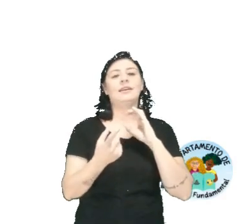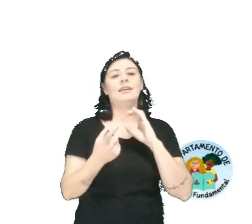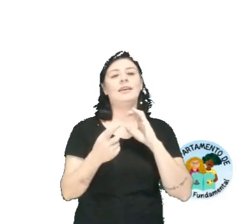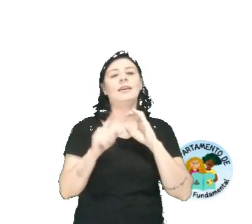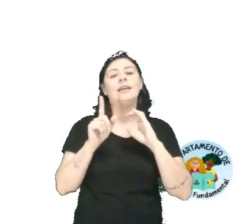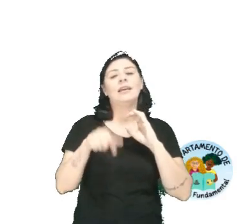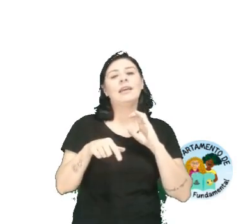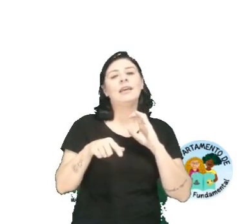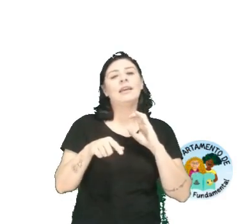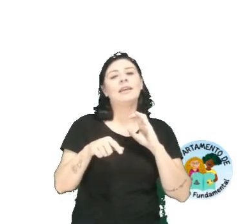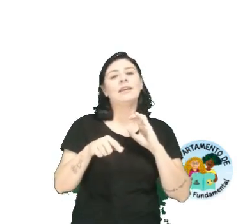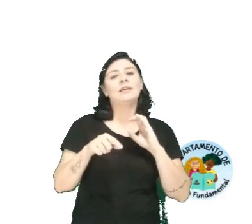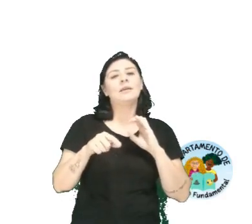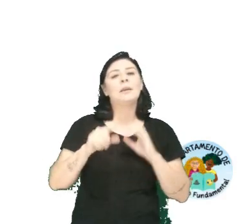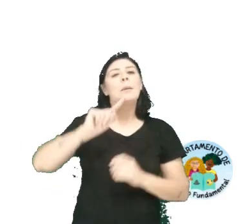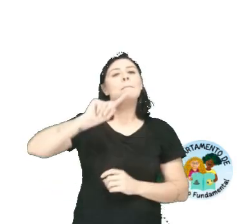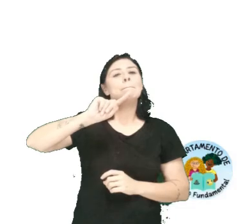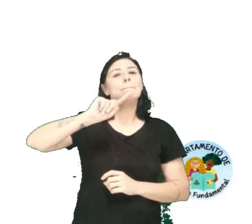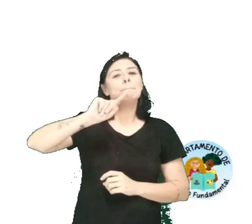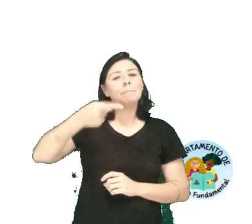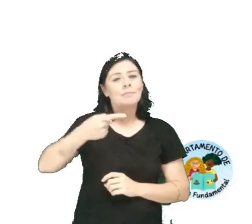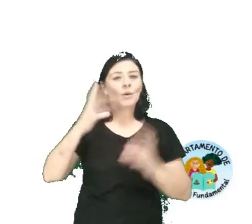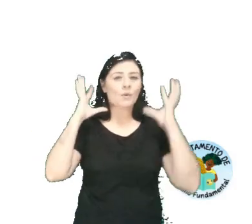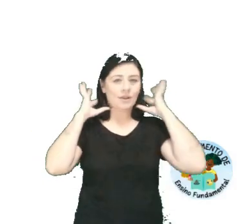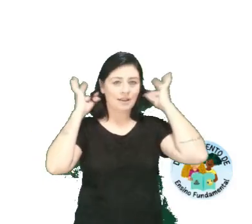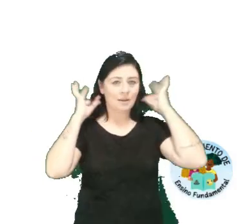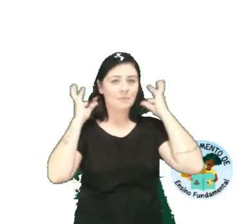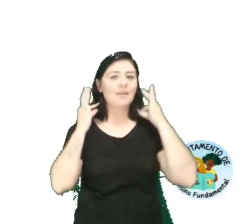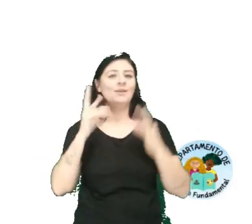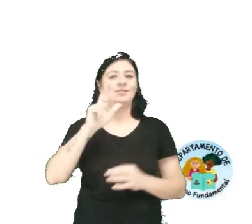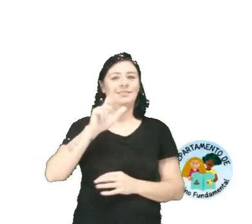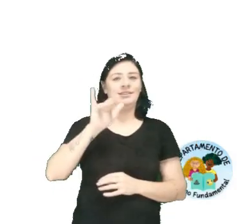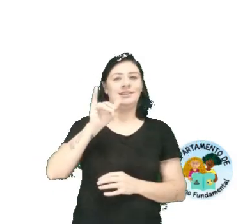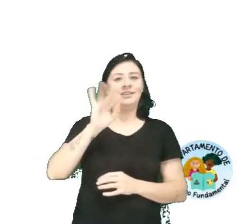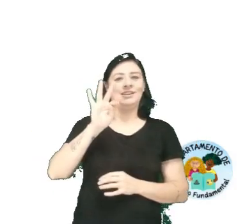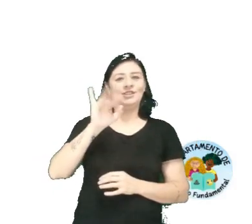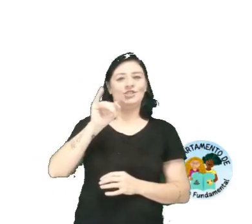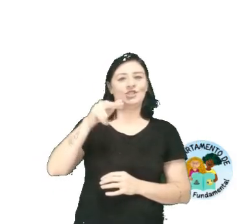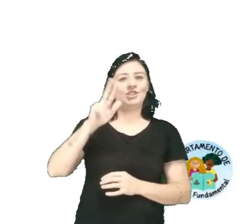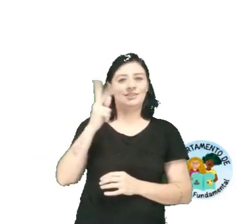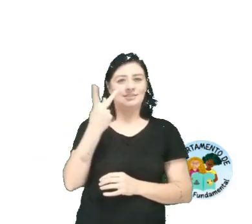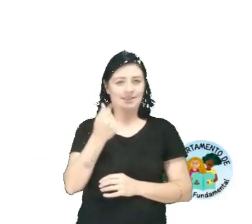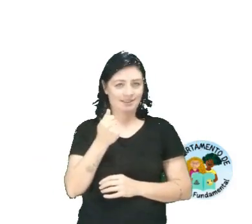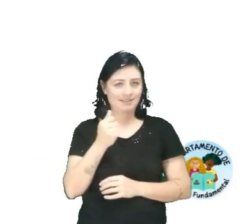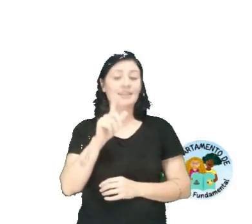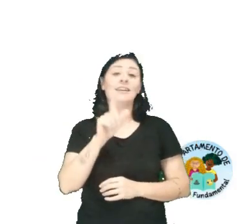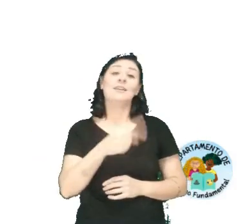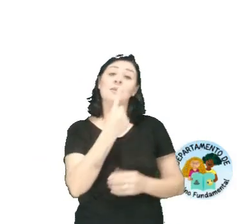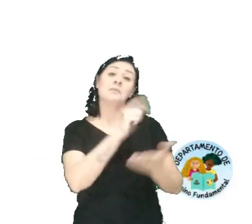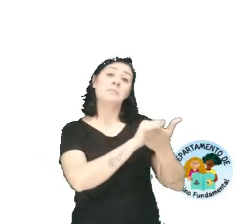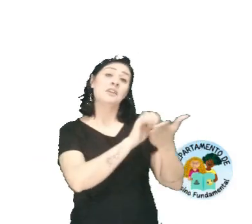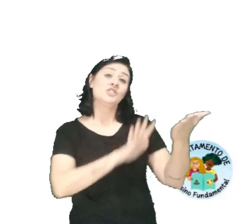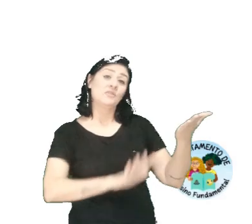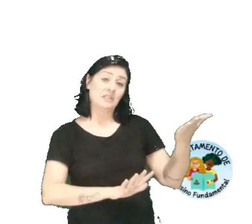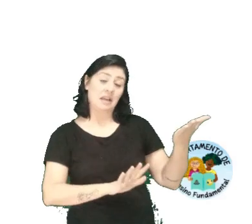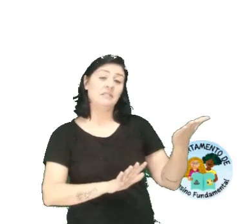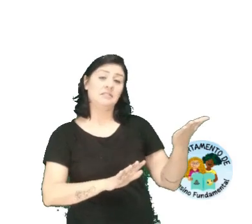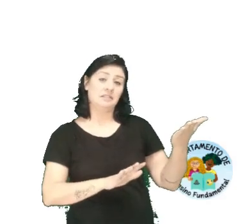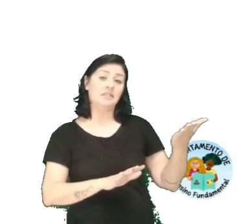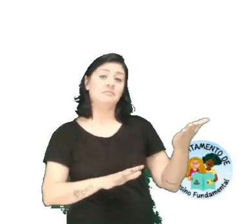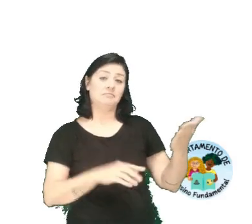é os 1000 cabelos de Ritinha. Então, é uma atividade que a professora elaborou, né,